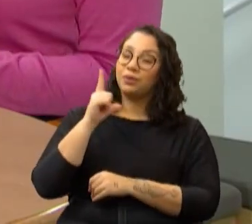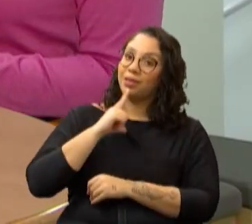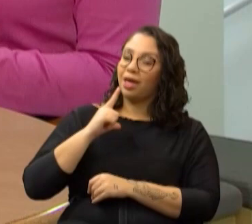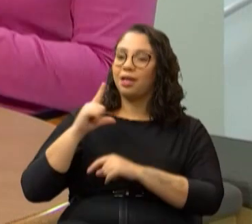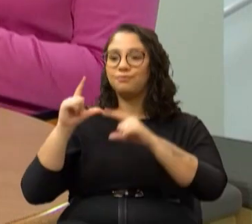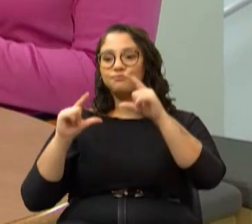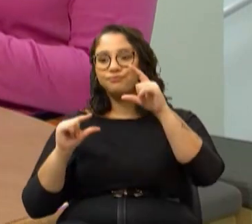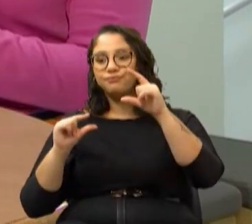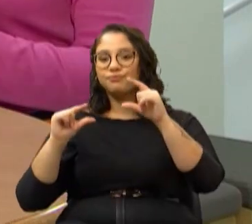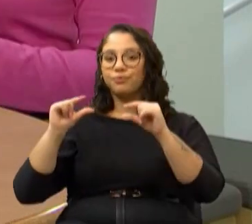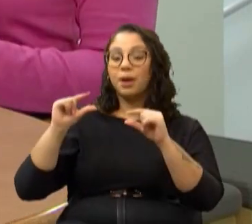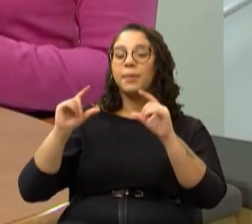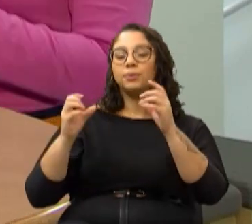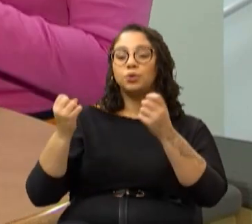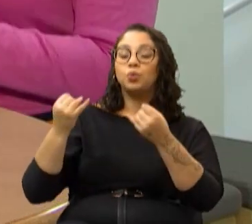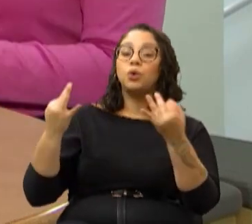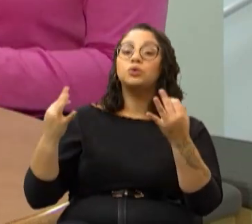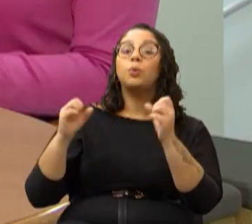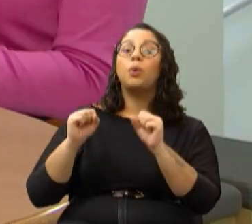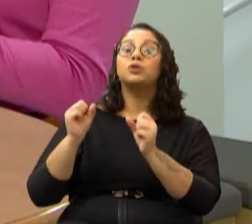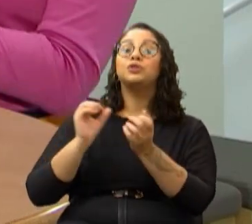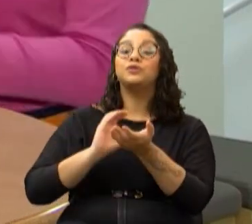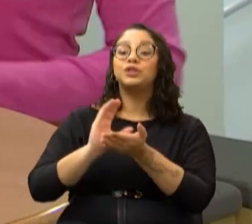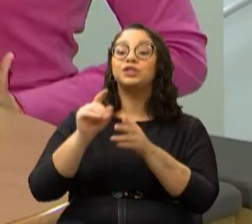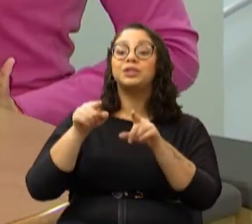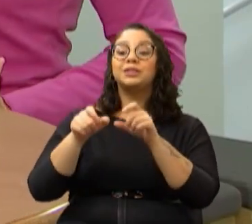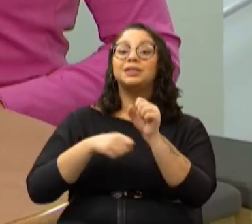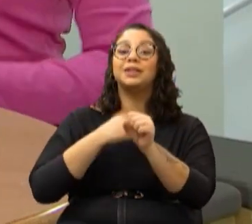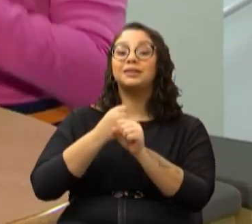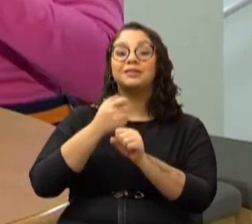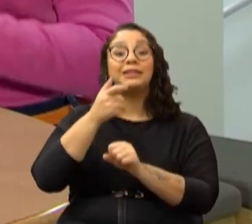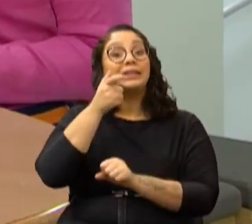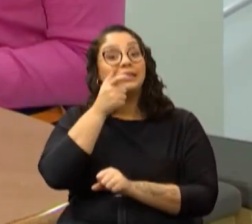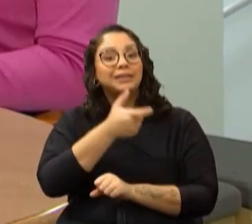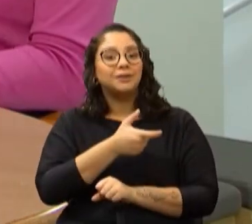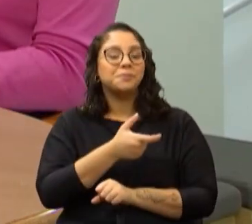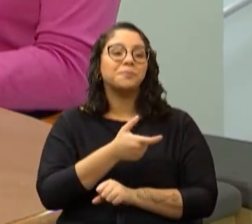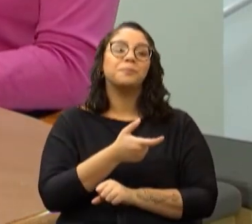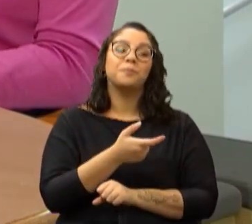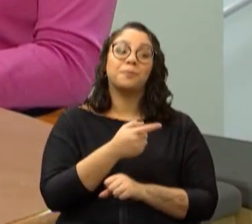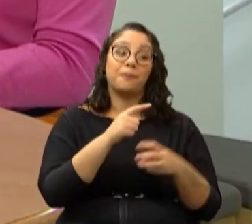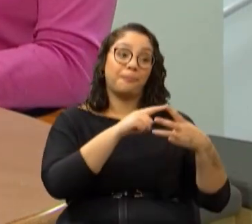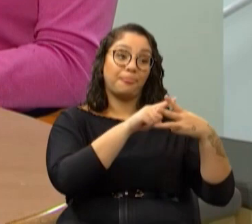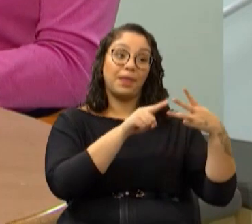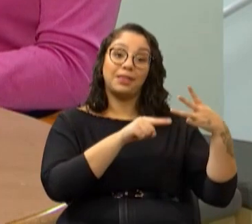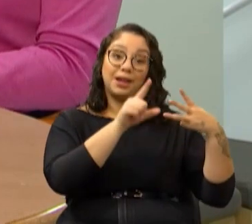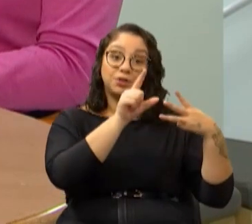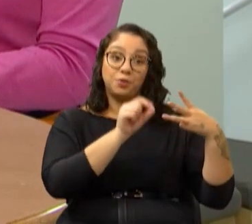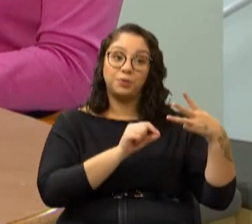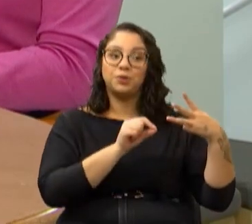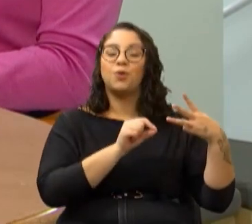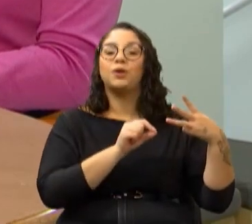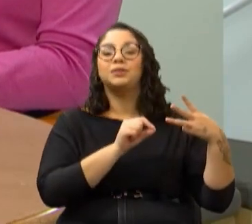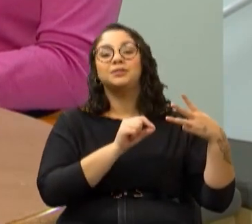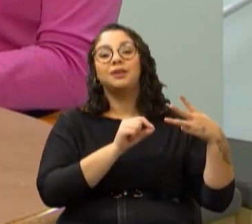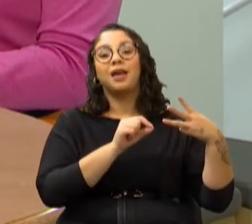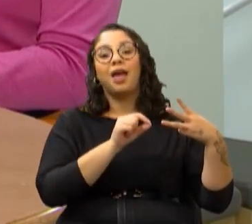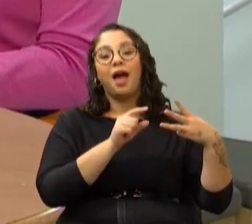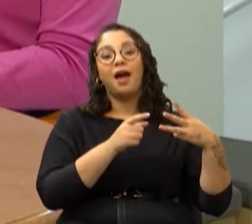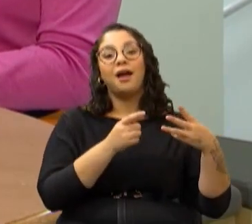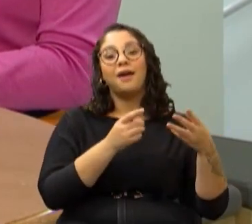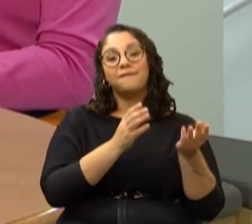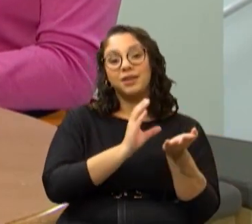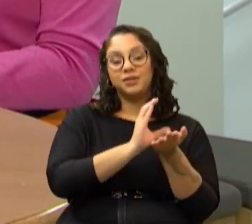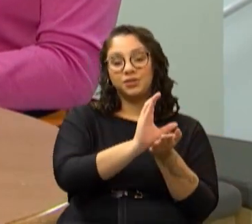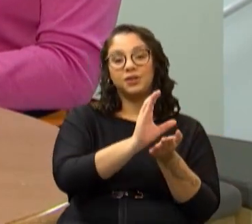todos têm seu risco, seja menor, seja maior, mas o que a gente pode investir esse ano, quem está interessado? Legal. Vou te passar então 3